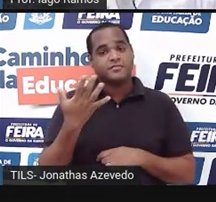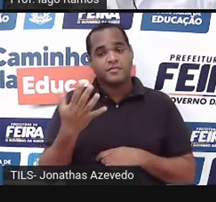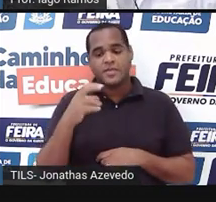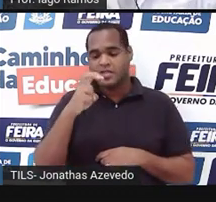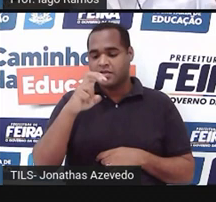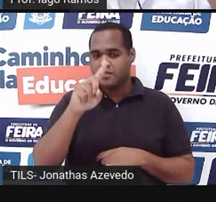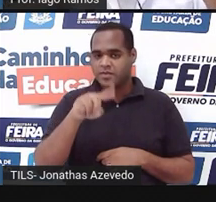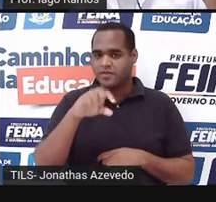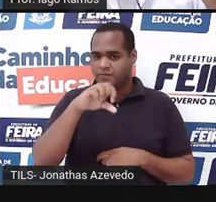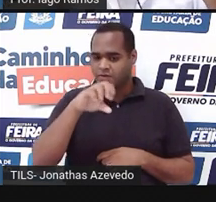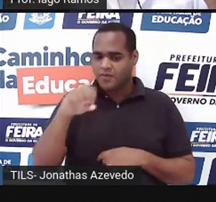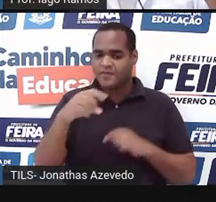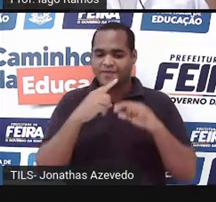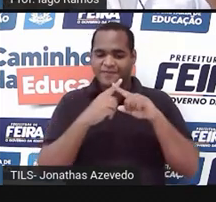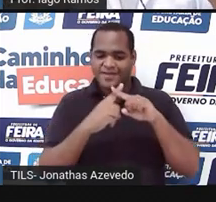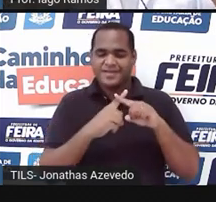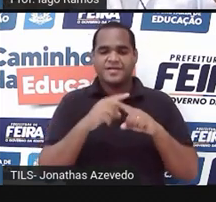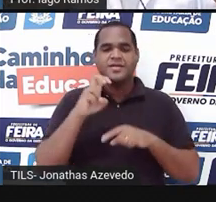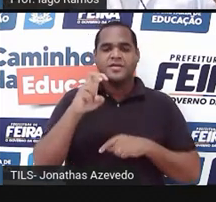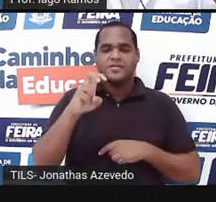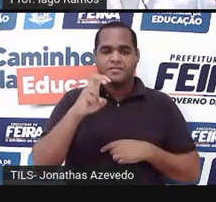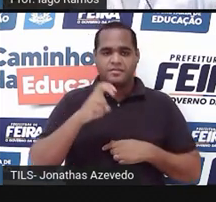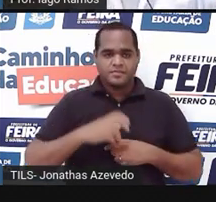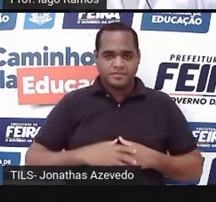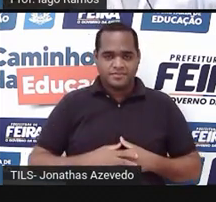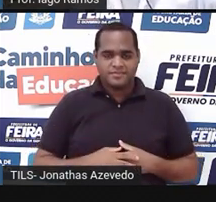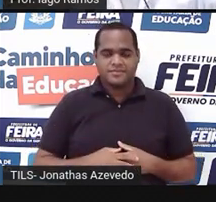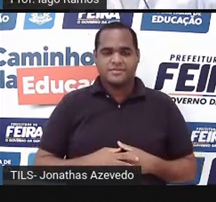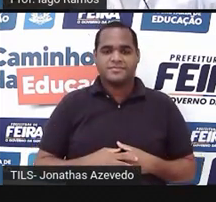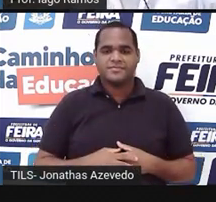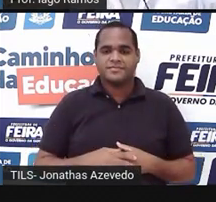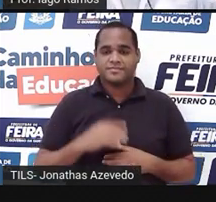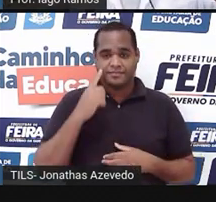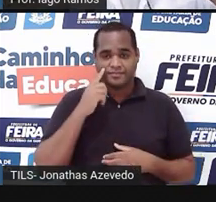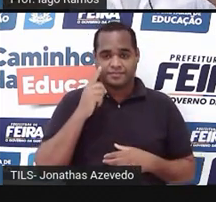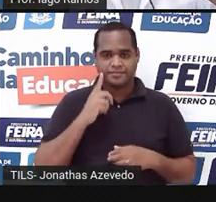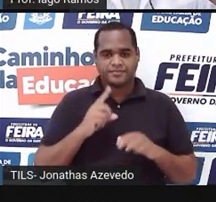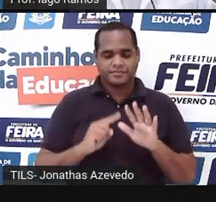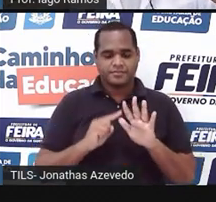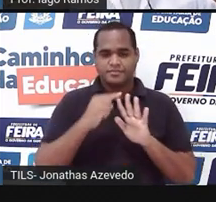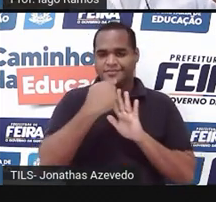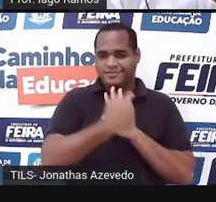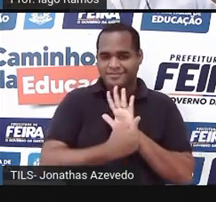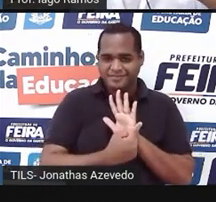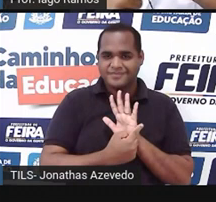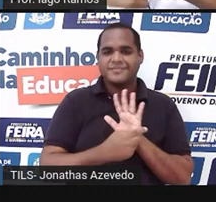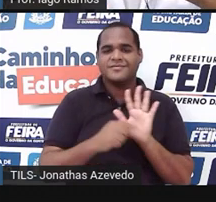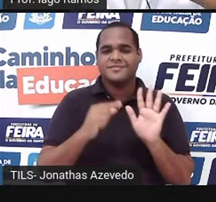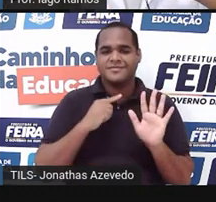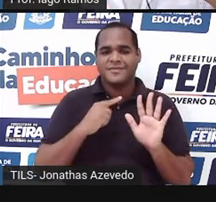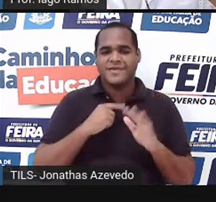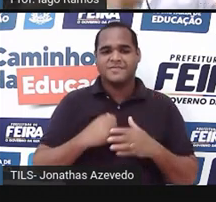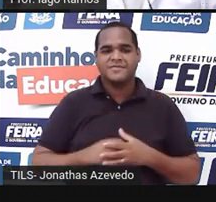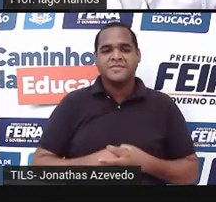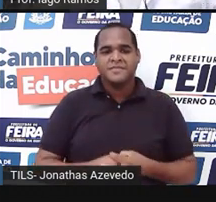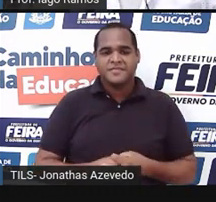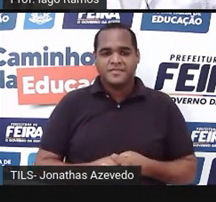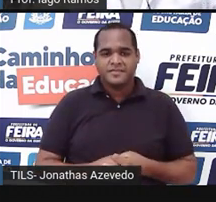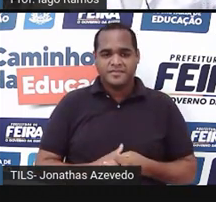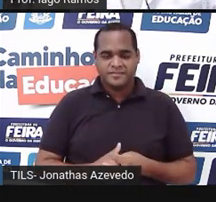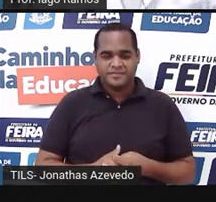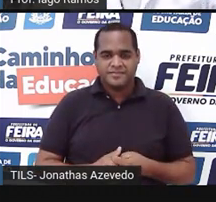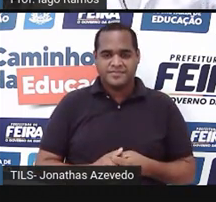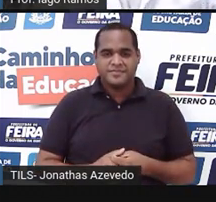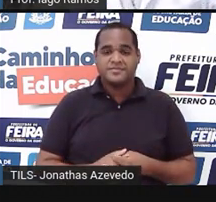litros 5 e 99 mais cinco 99 mais cinco 99 mais cinco 99 mais